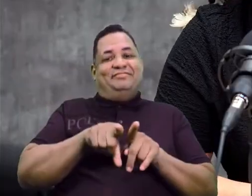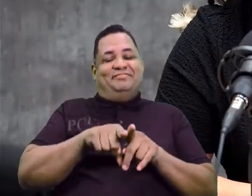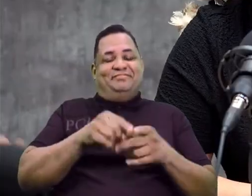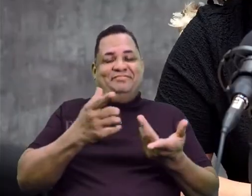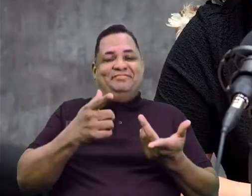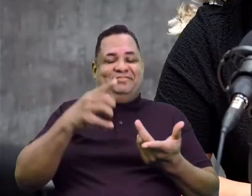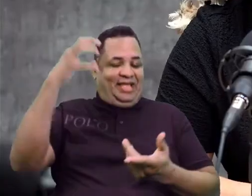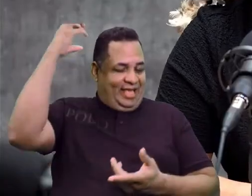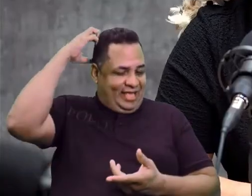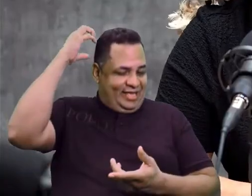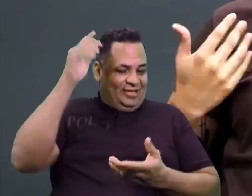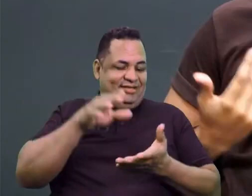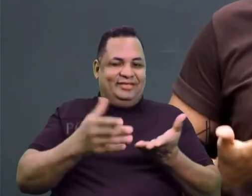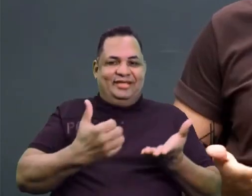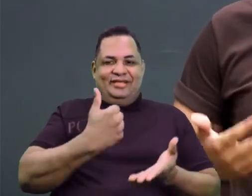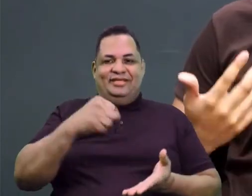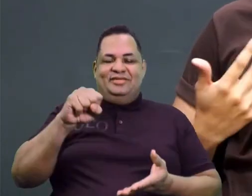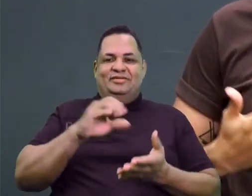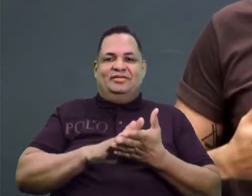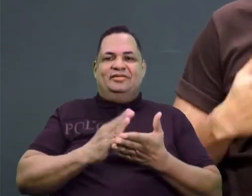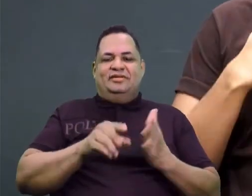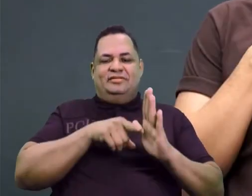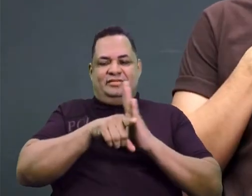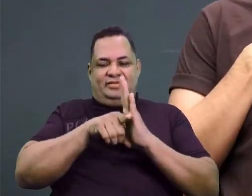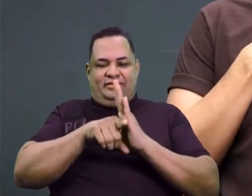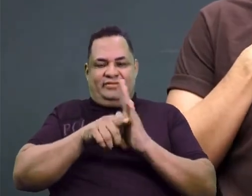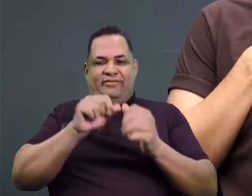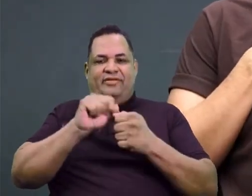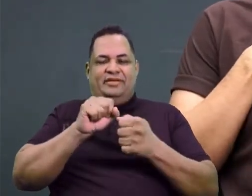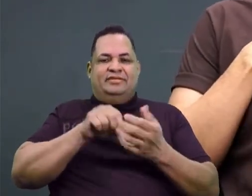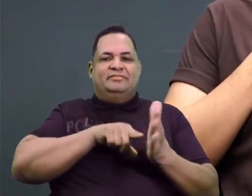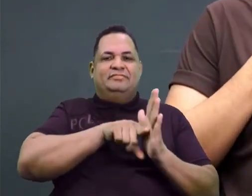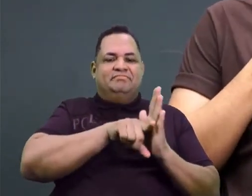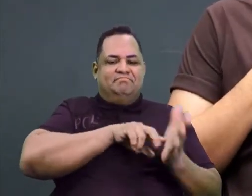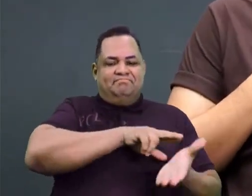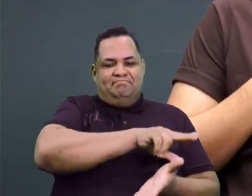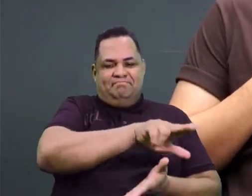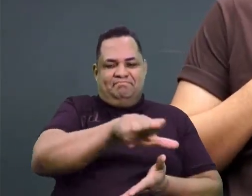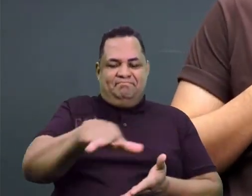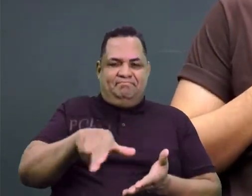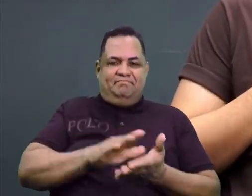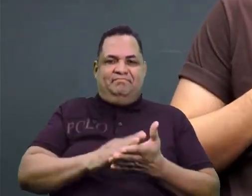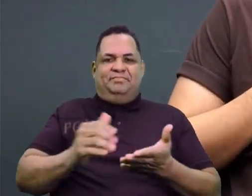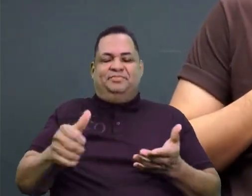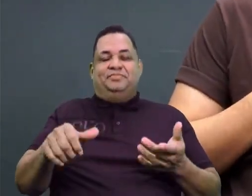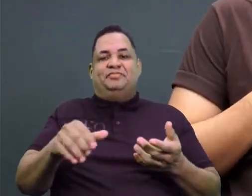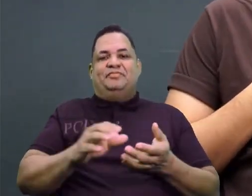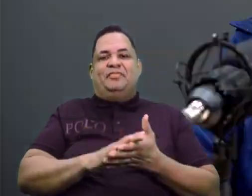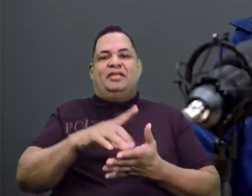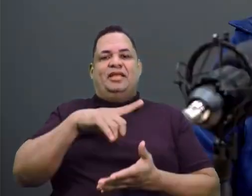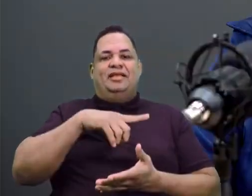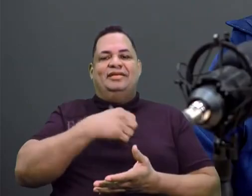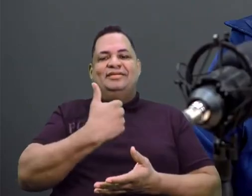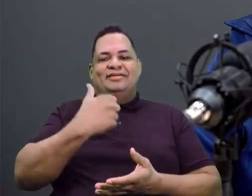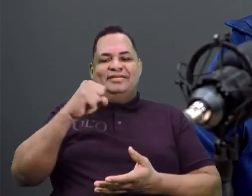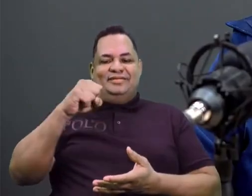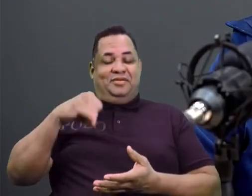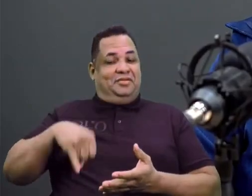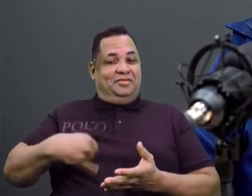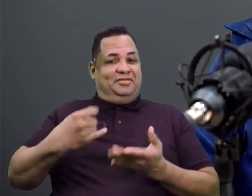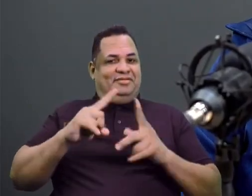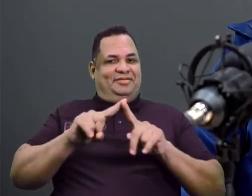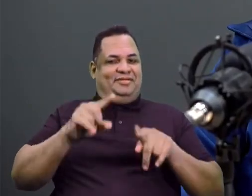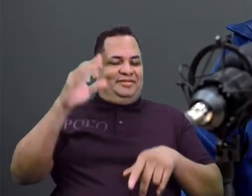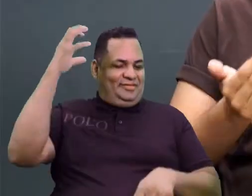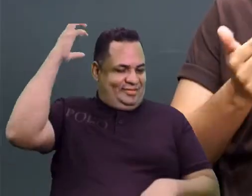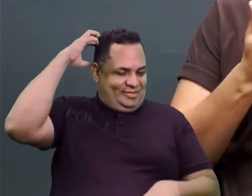faz muita pesquisa e a gente vivenciou. Eu menos, né? A professora Aldelina, apesar de ter 18 anos, ela viveu mais do que eu. Acho que se vocês fizerem